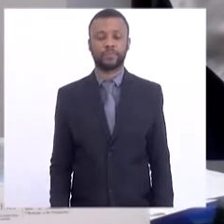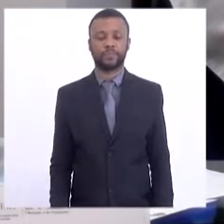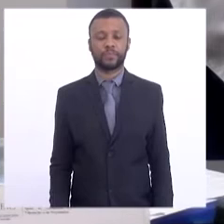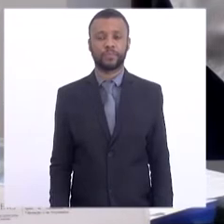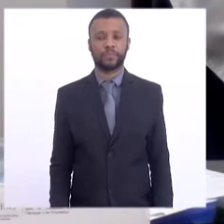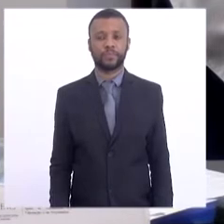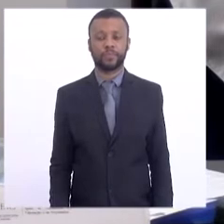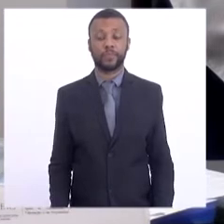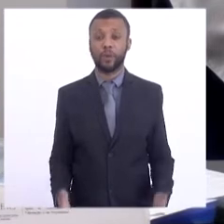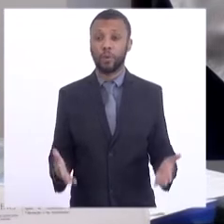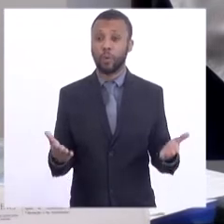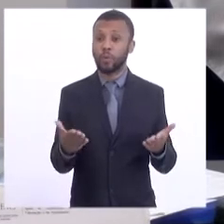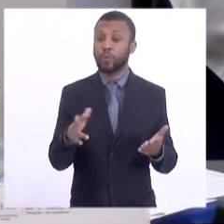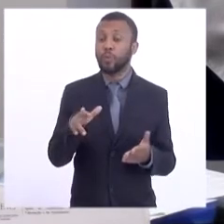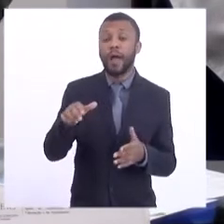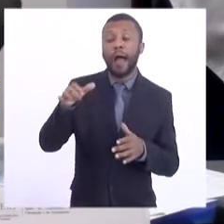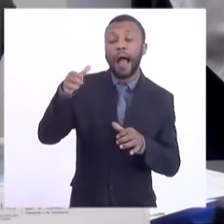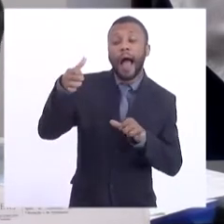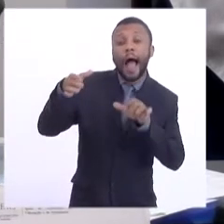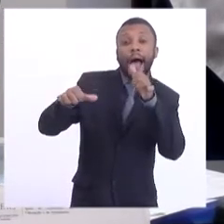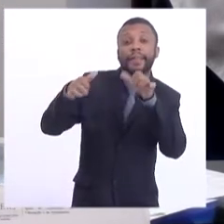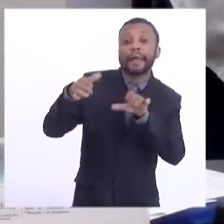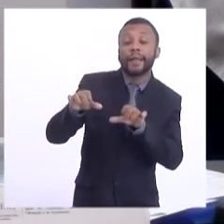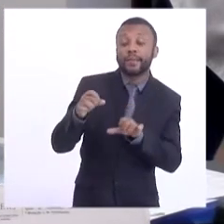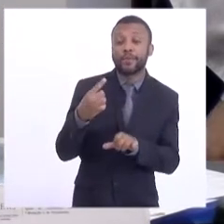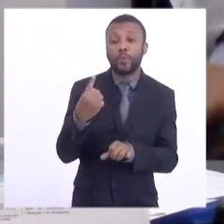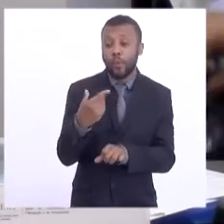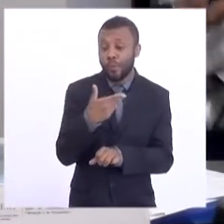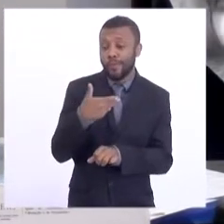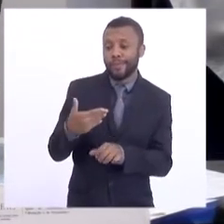eu não tô falando análise de um governo